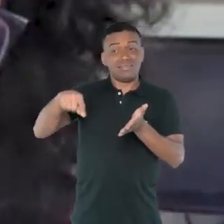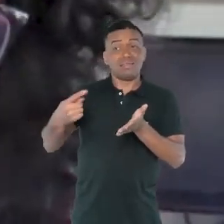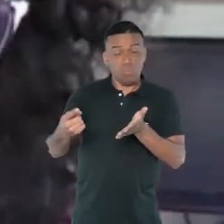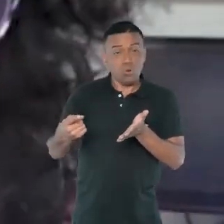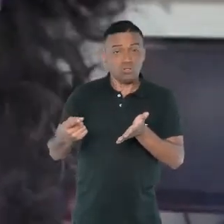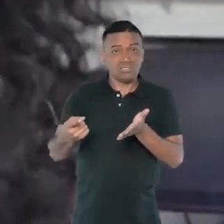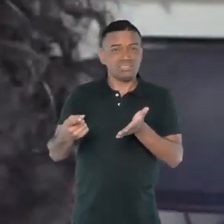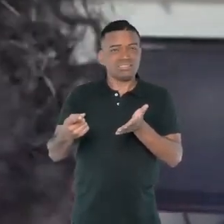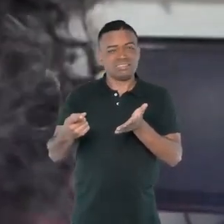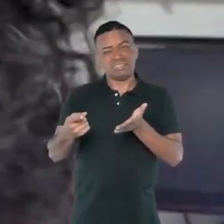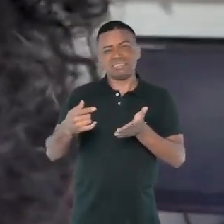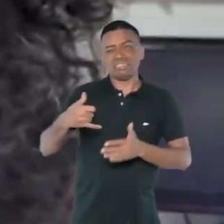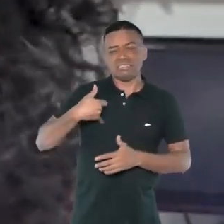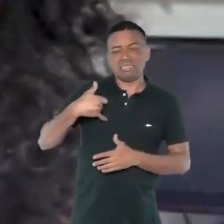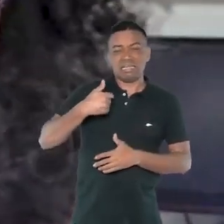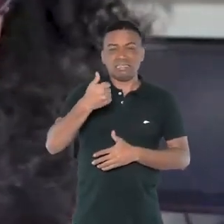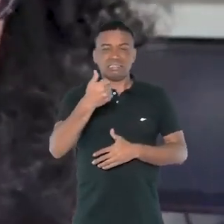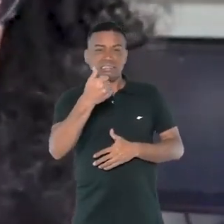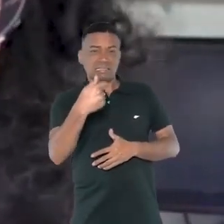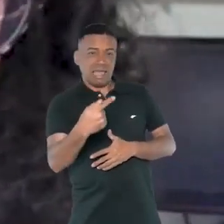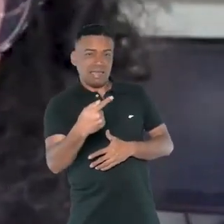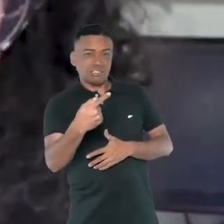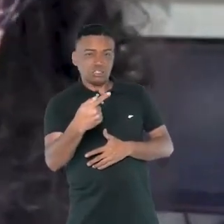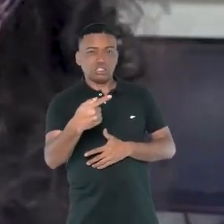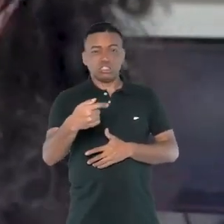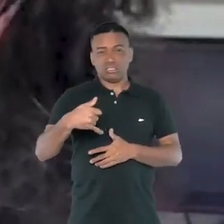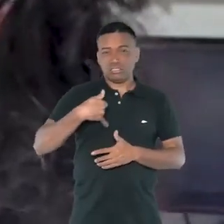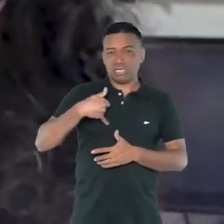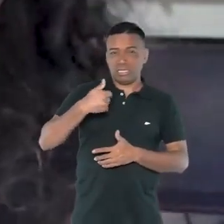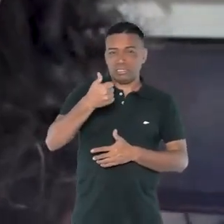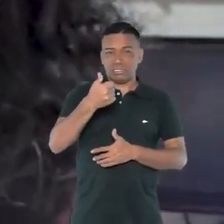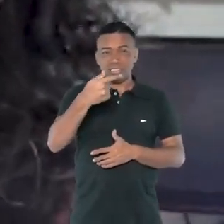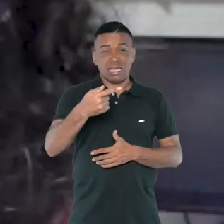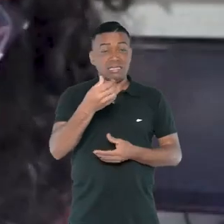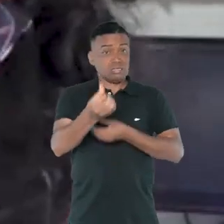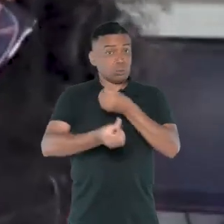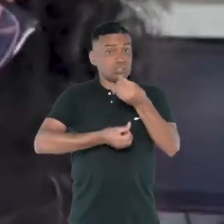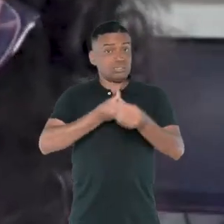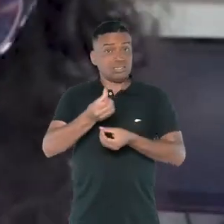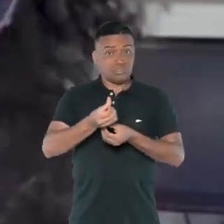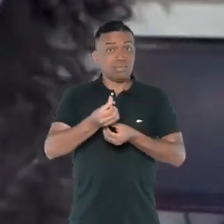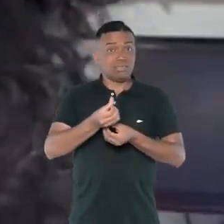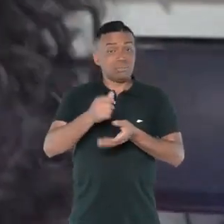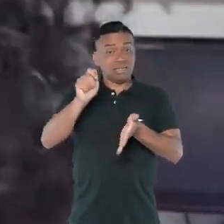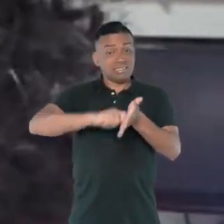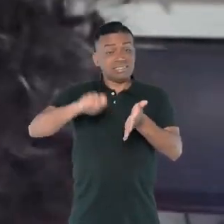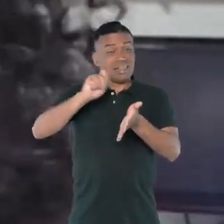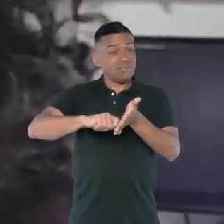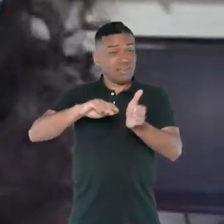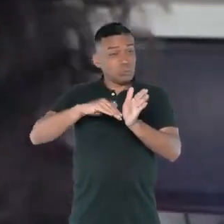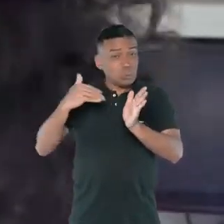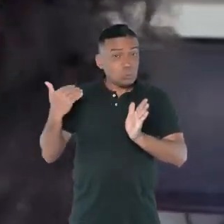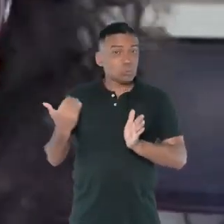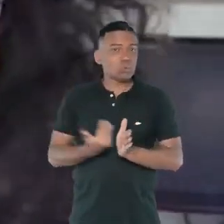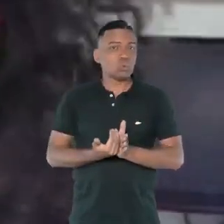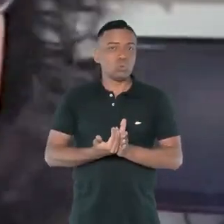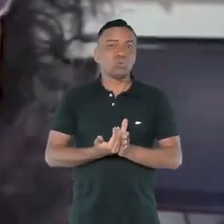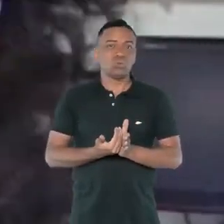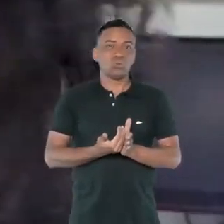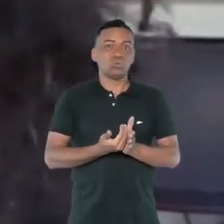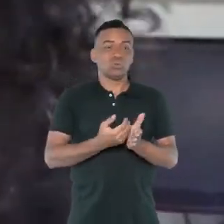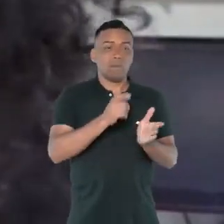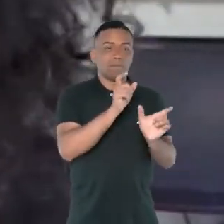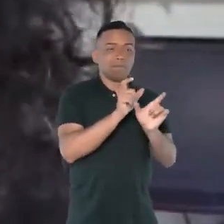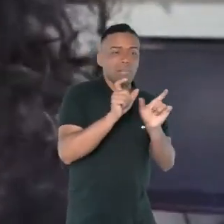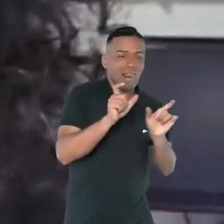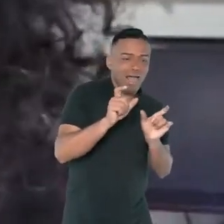saiu do papel. Depois eu reescrevi ali aos 17 e vão pôr uns 6 meses para